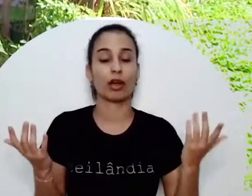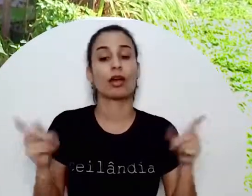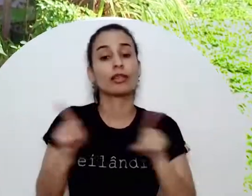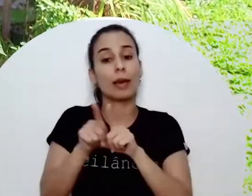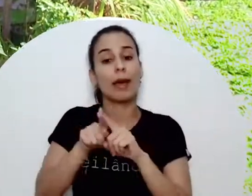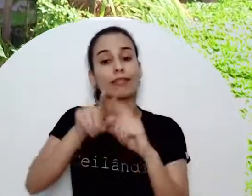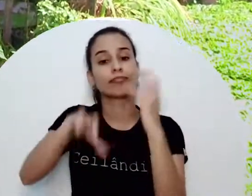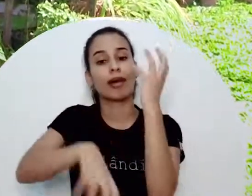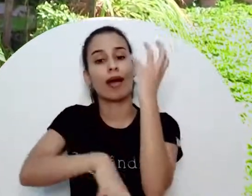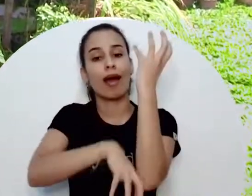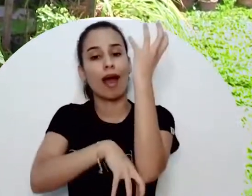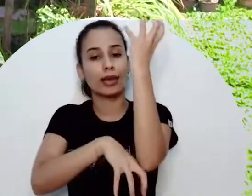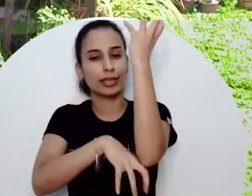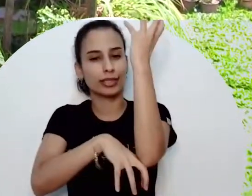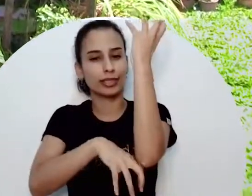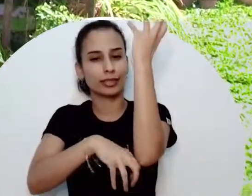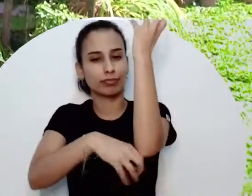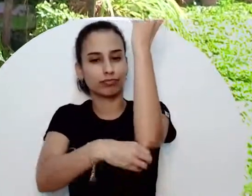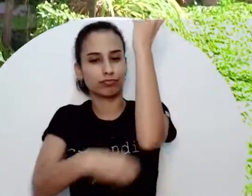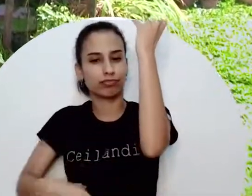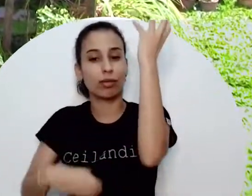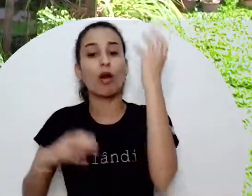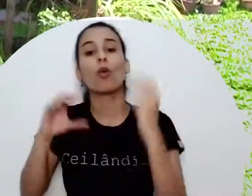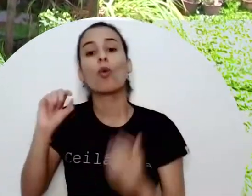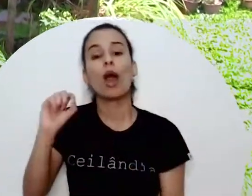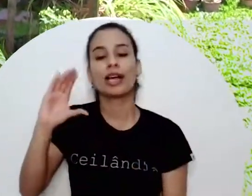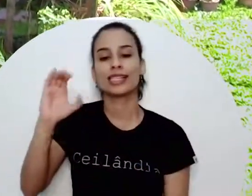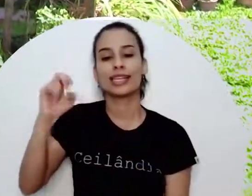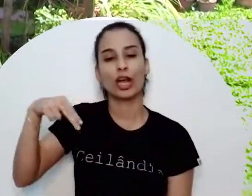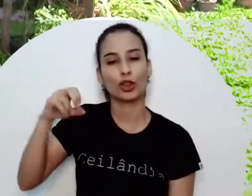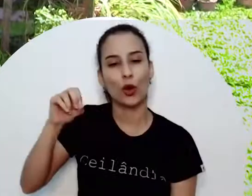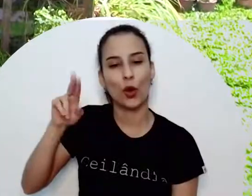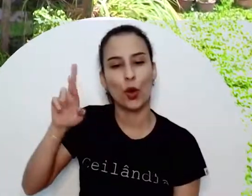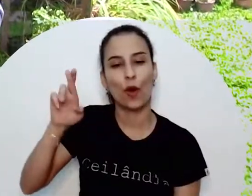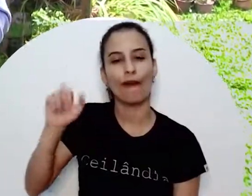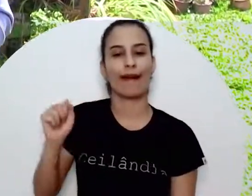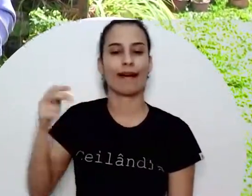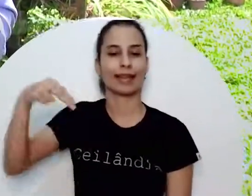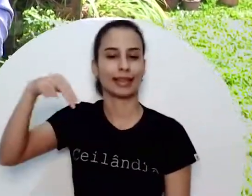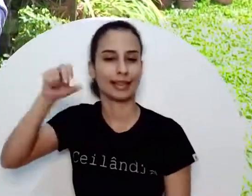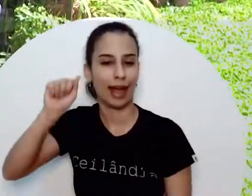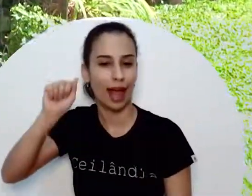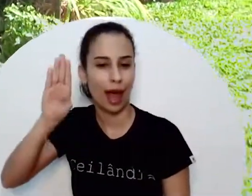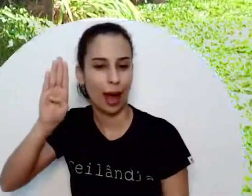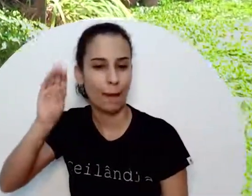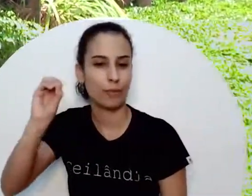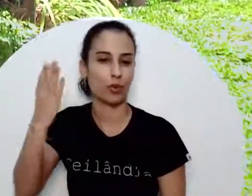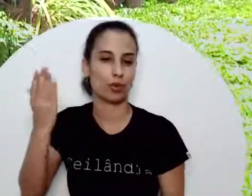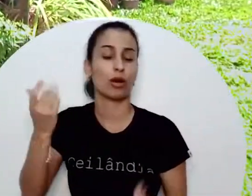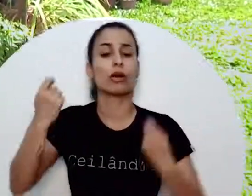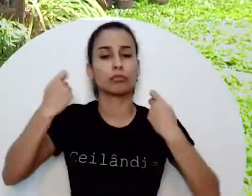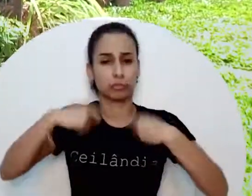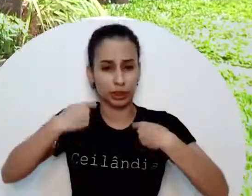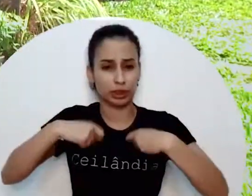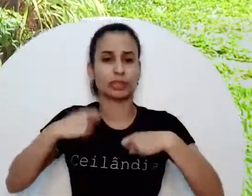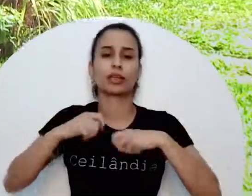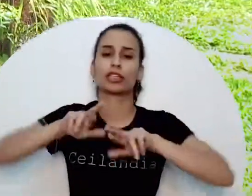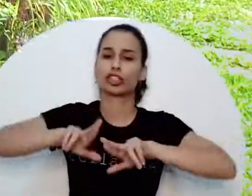são de raiz, como a cenoura, a beterraba, o nabo. Todas elas, cada uma precisa de um tipo